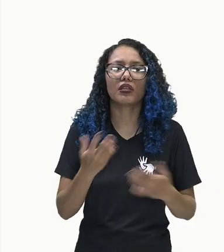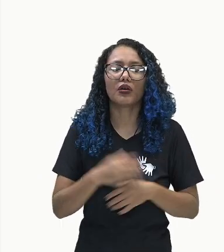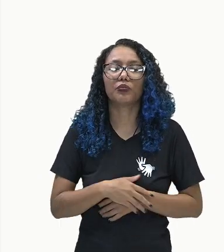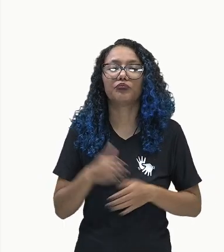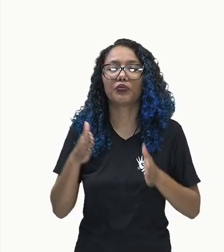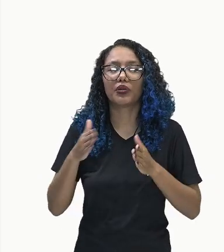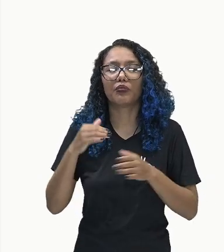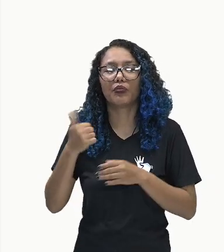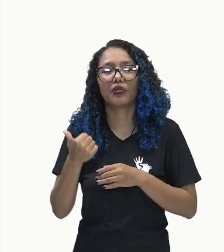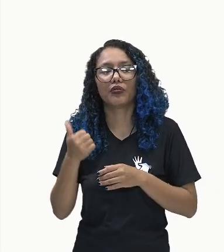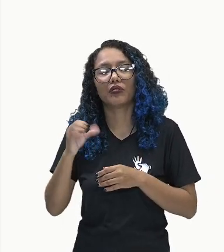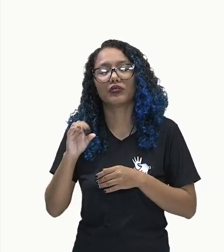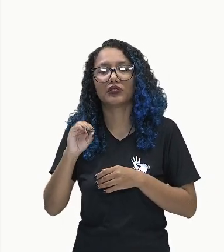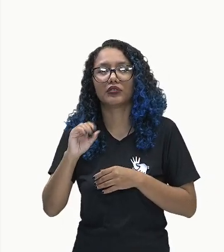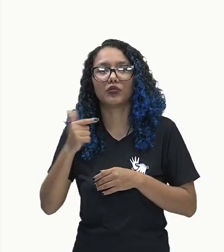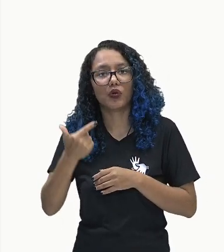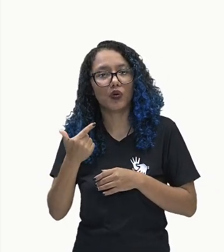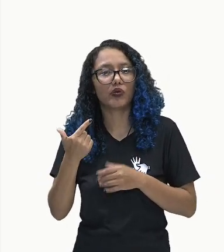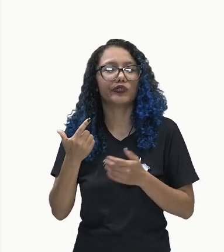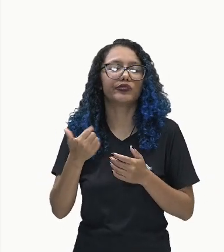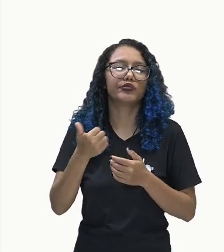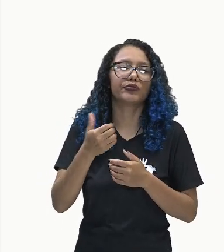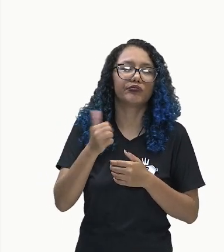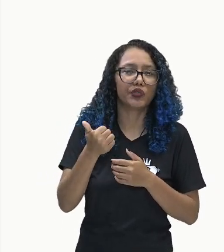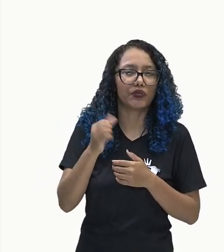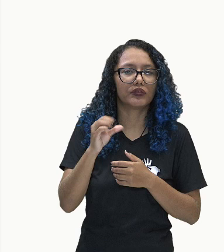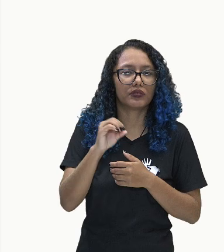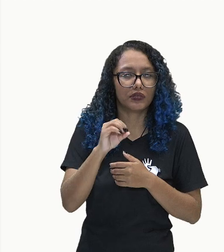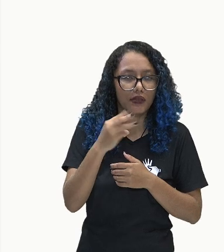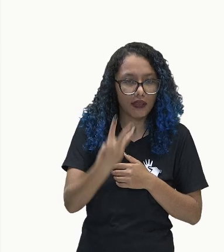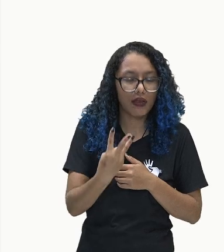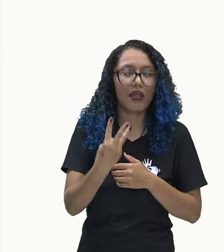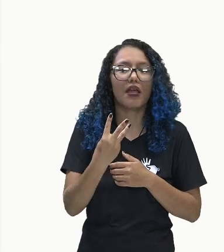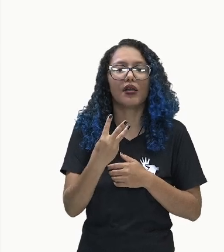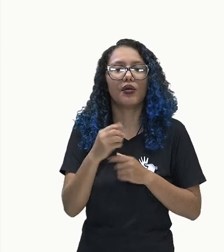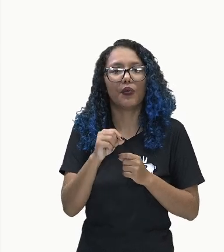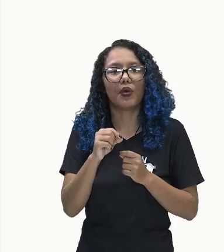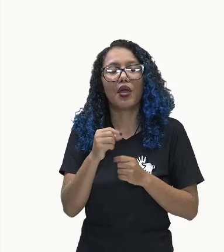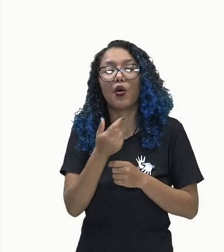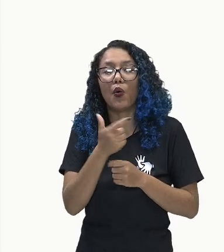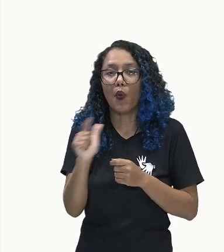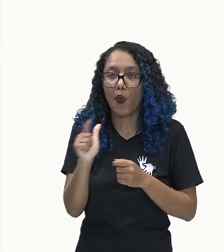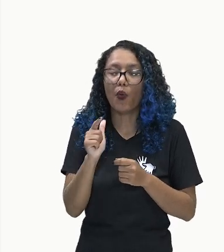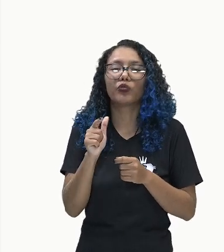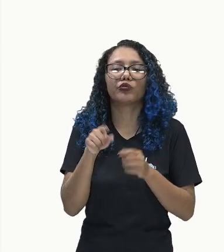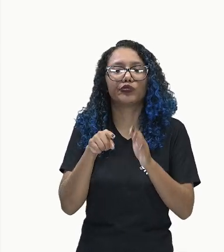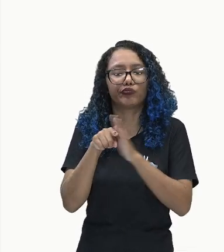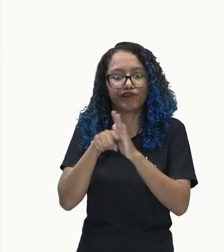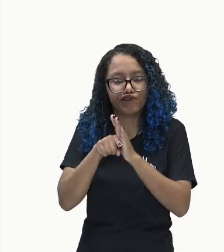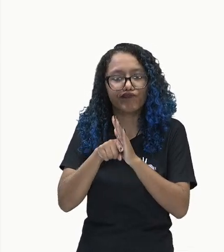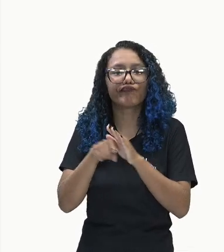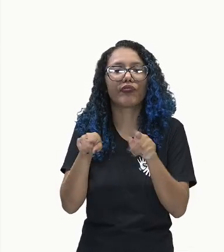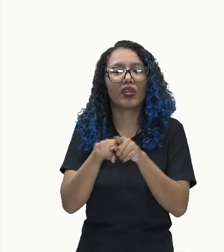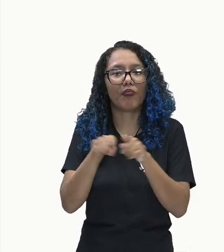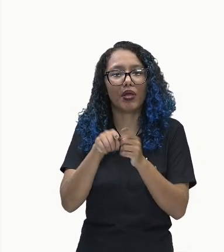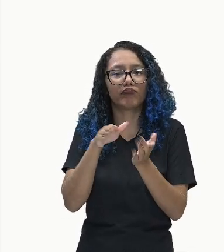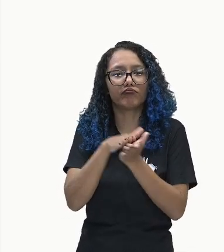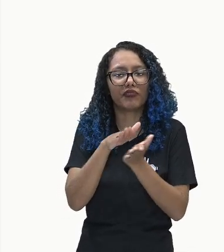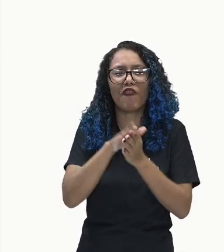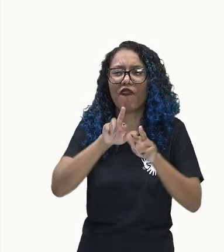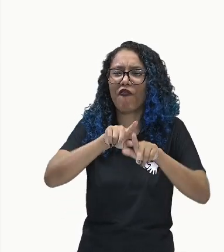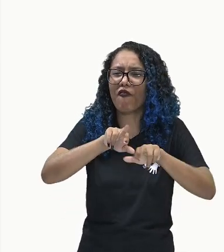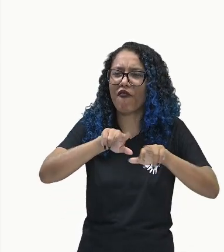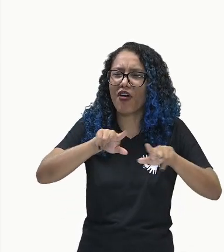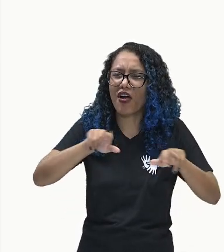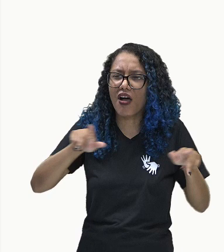1902, 1903, estudiosos aí, eles publicaram trabalhos independentes propondo